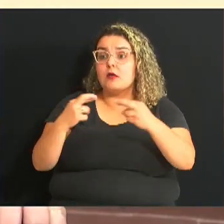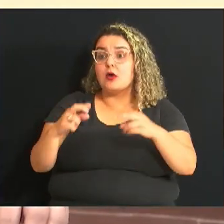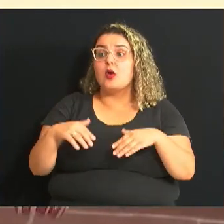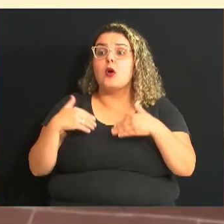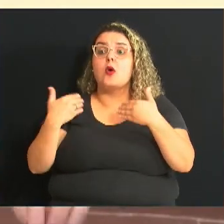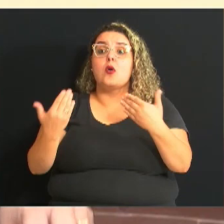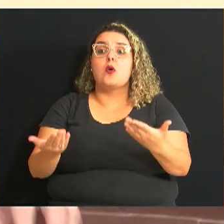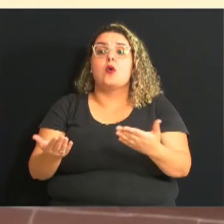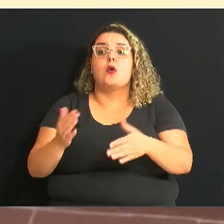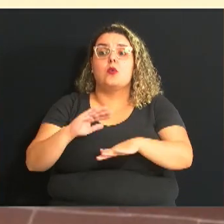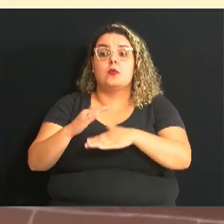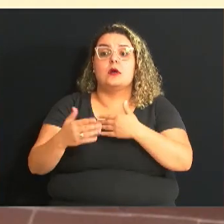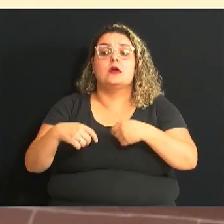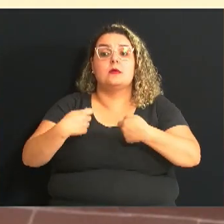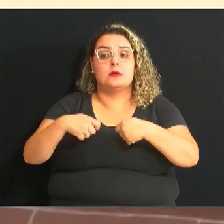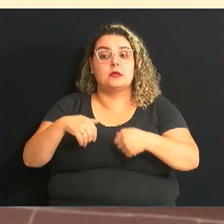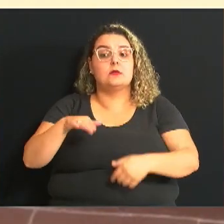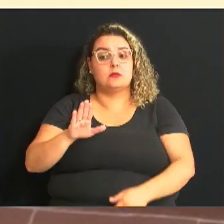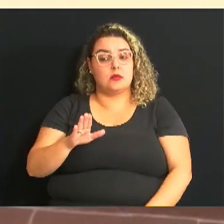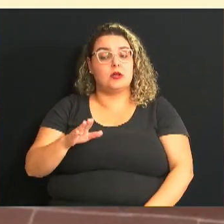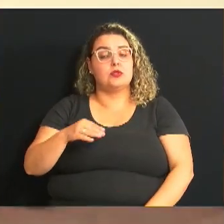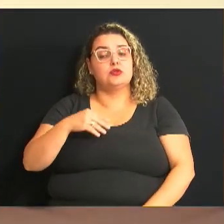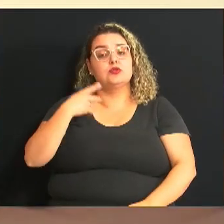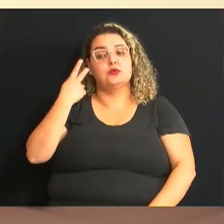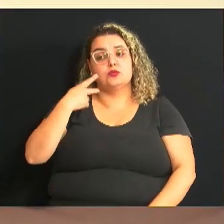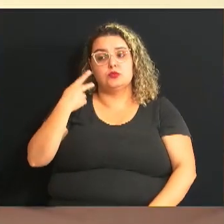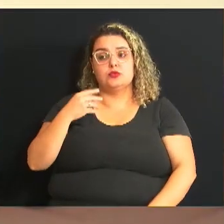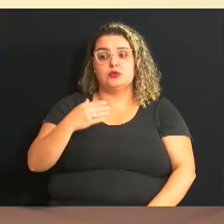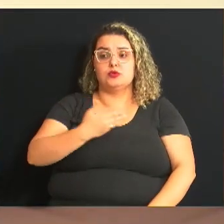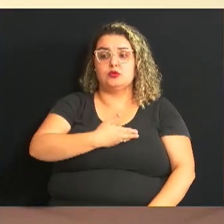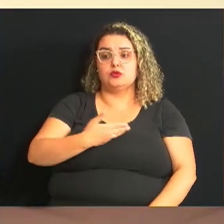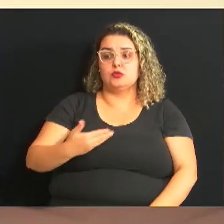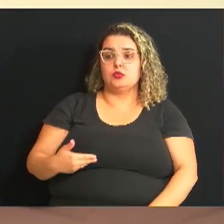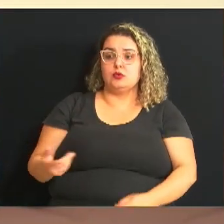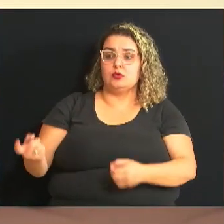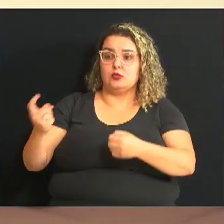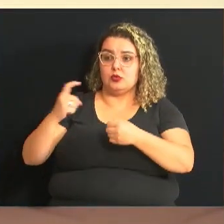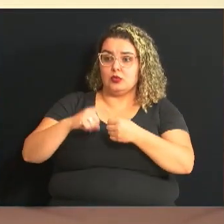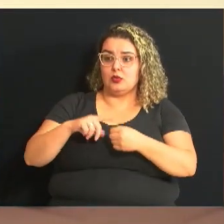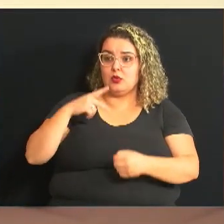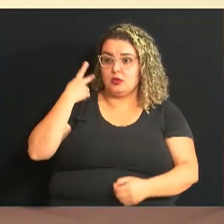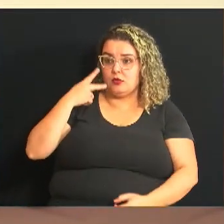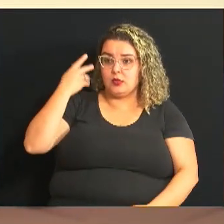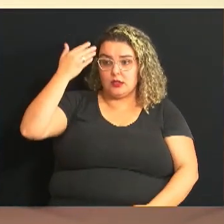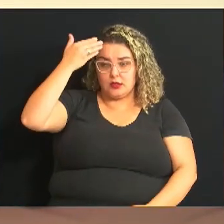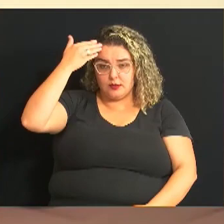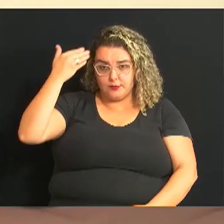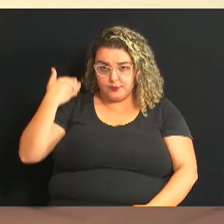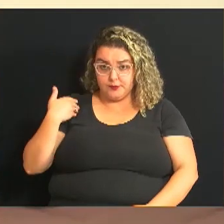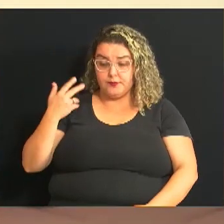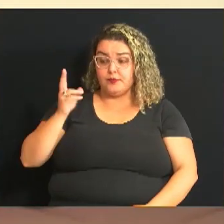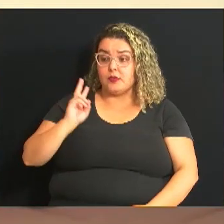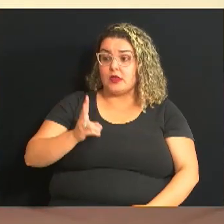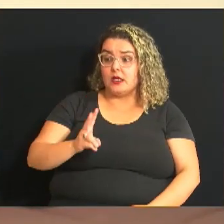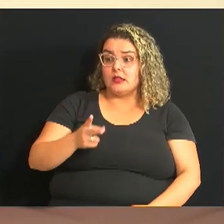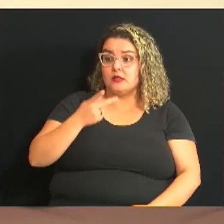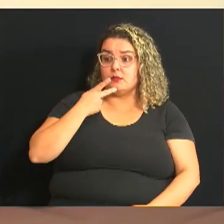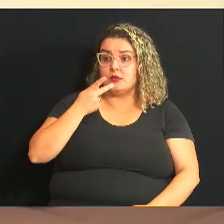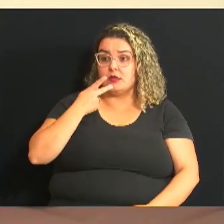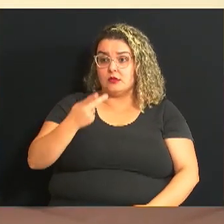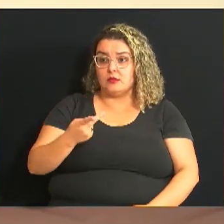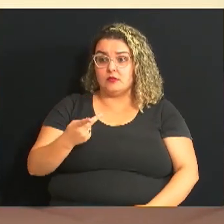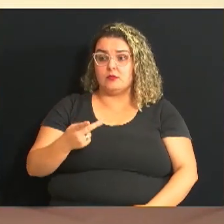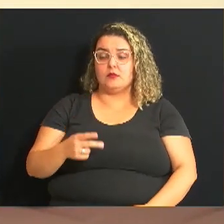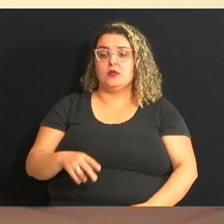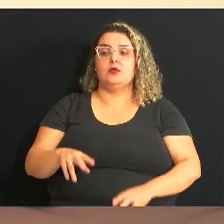mais necessitados de políticas públicas. Tá, eu vou voltar então agora, vereadora, sempre que a gente fala aqui com a vereadora sobre o